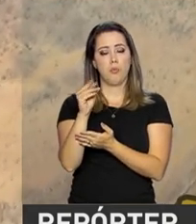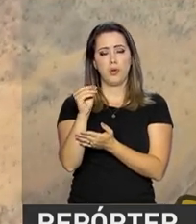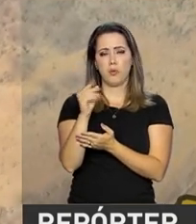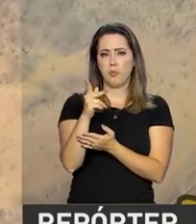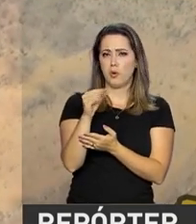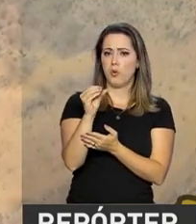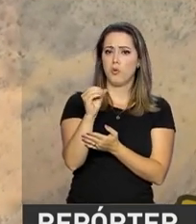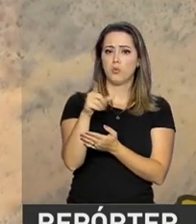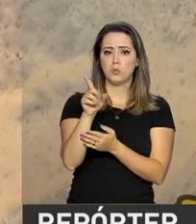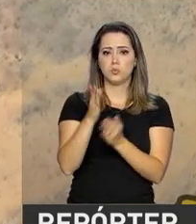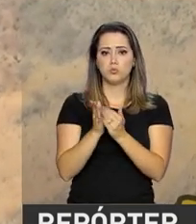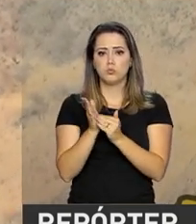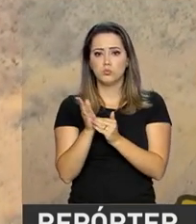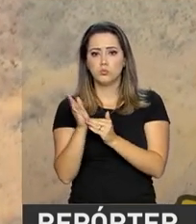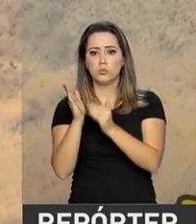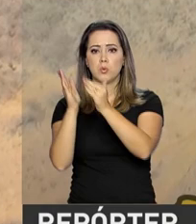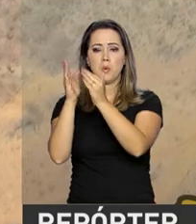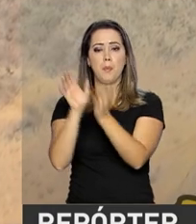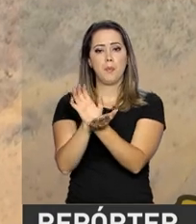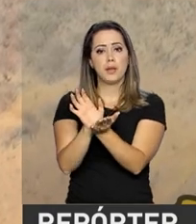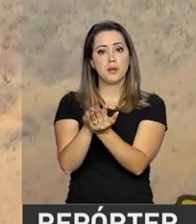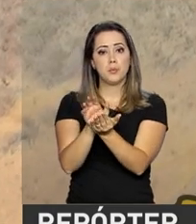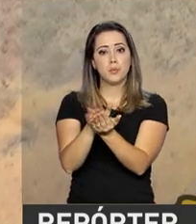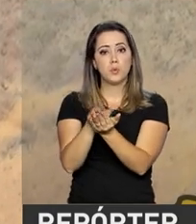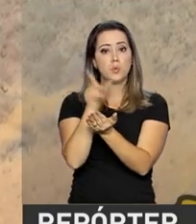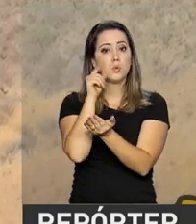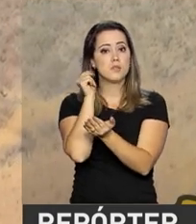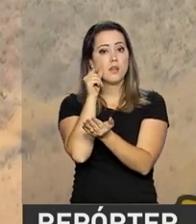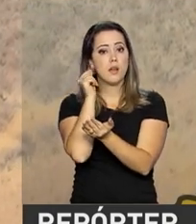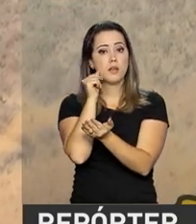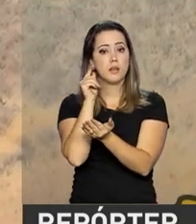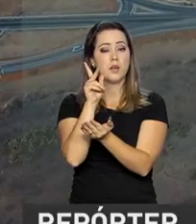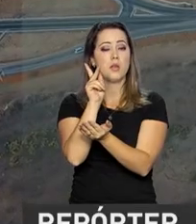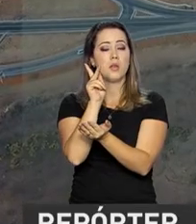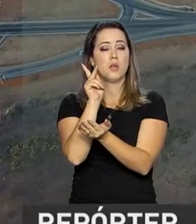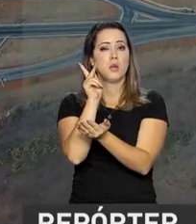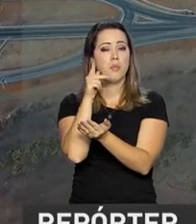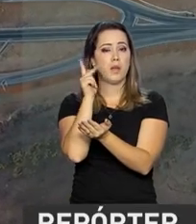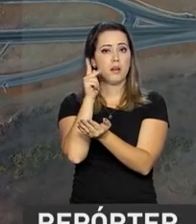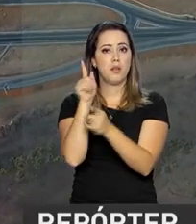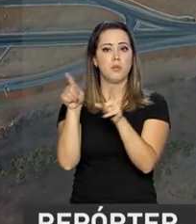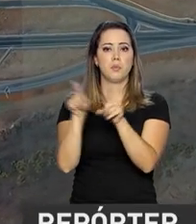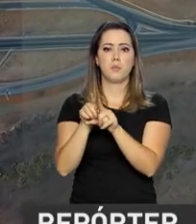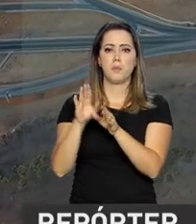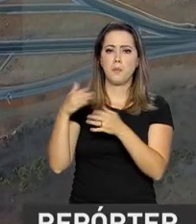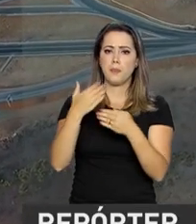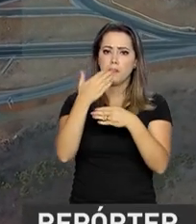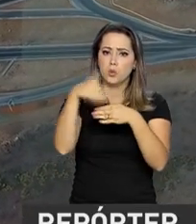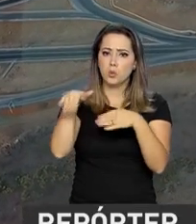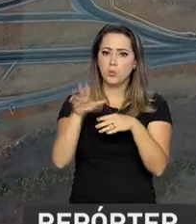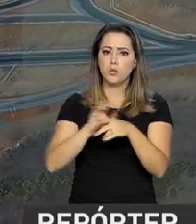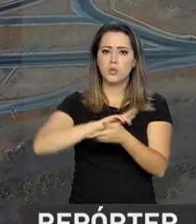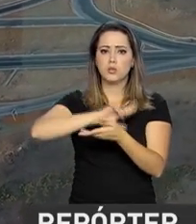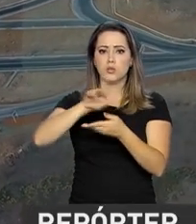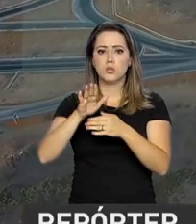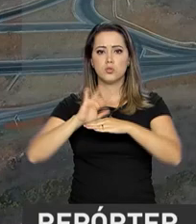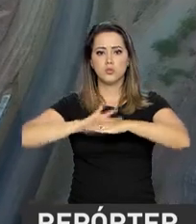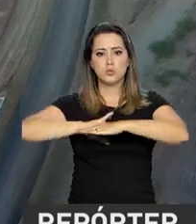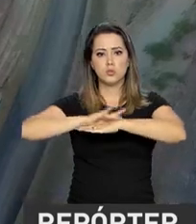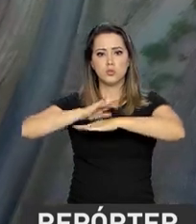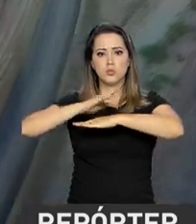aquedutos pelo sertão de pernambuco ceará e paraíba no meio do caminho o terreno apresenta vários